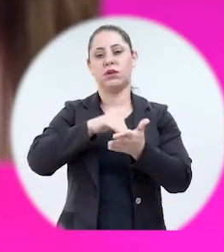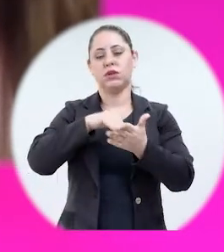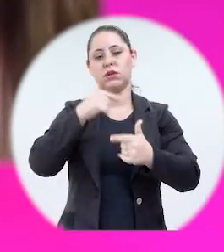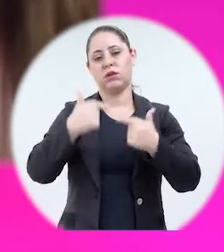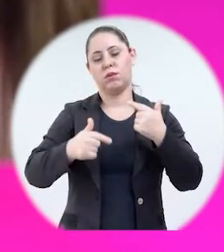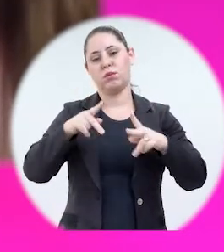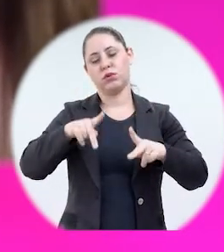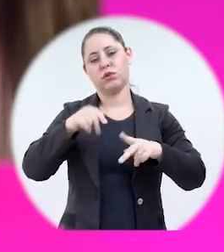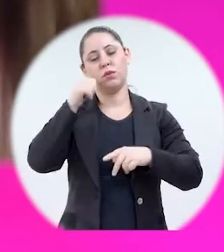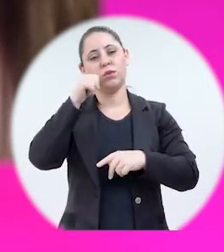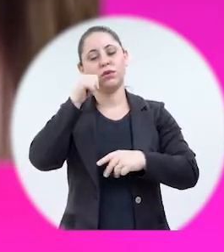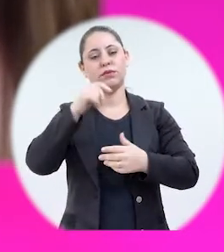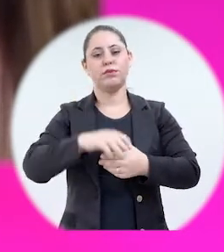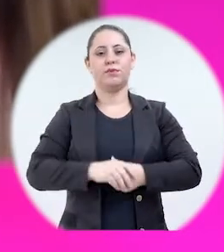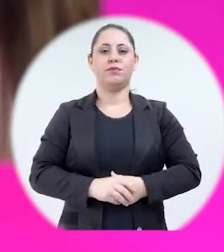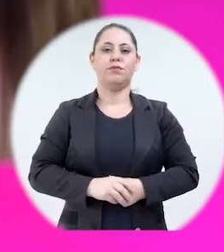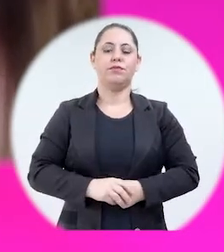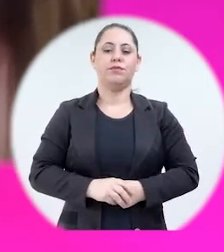pela subsecretaria?